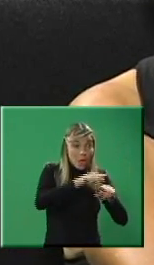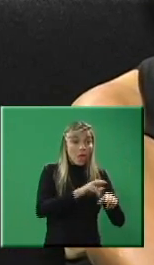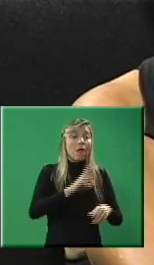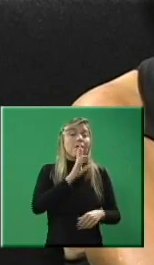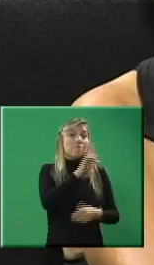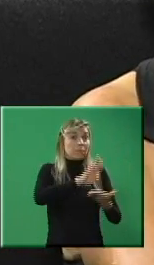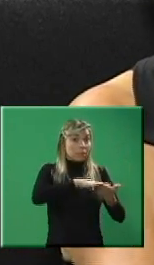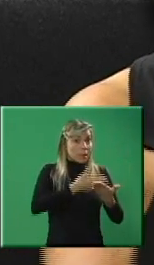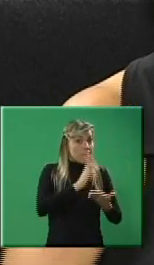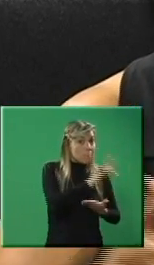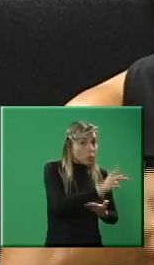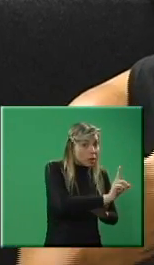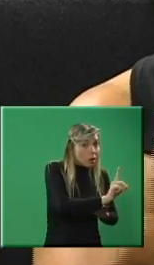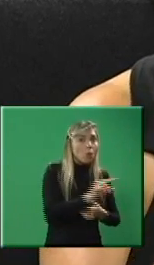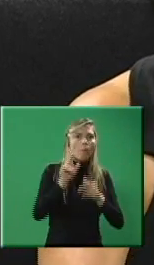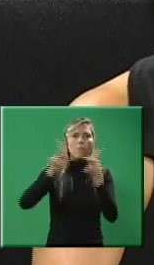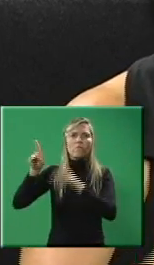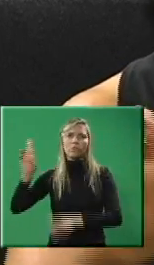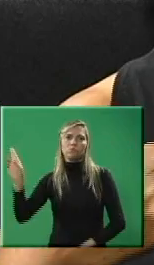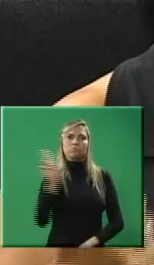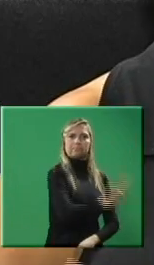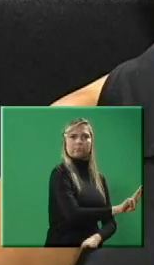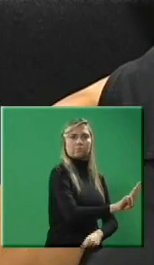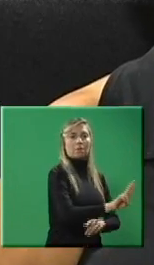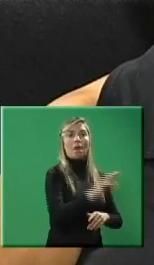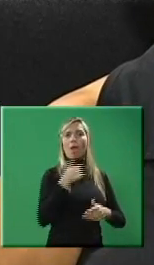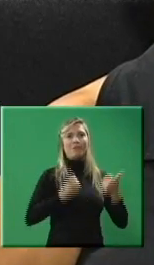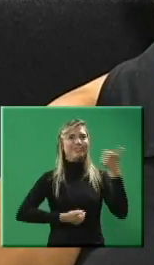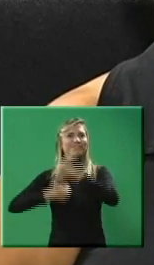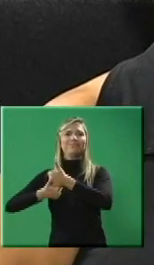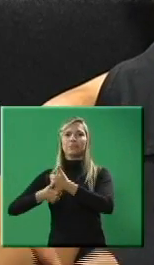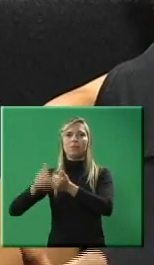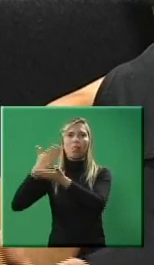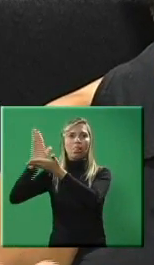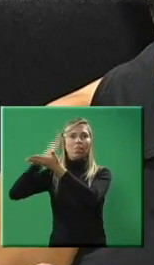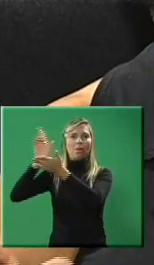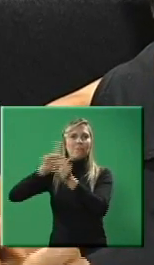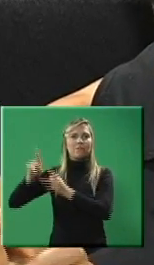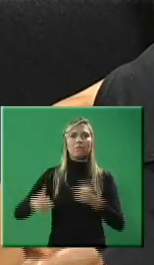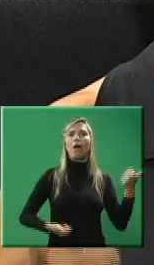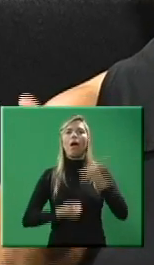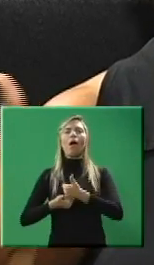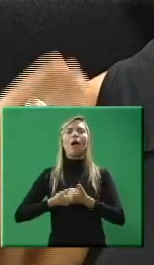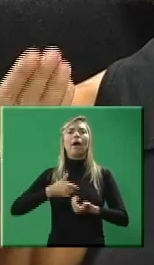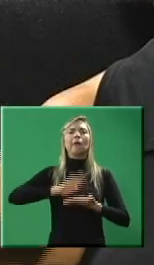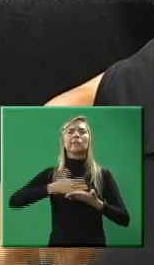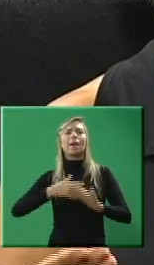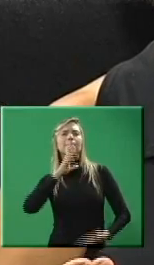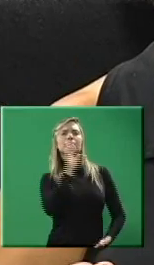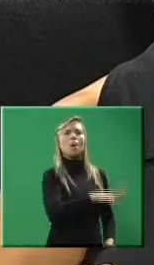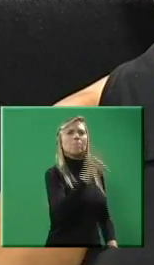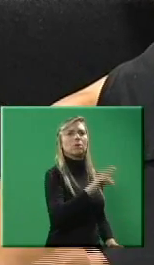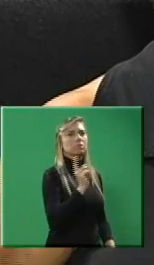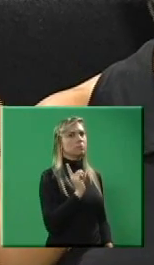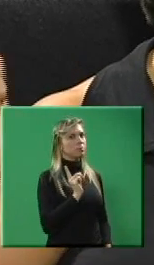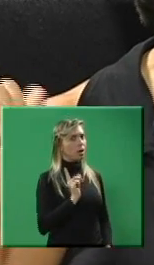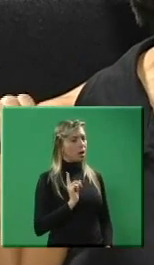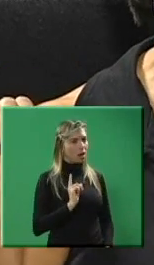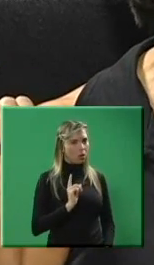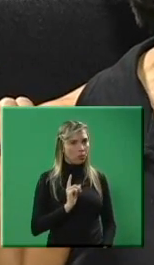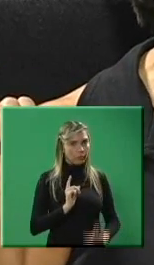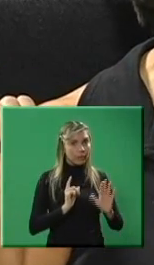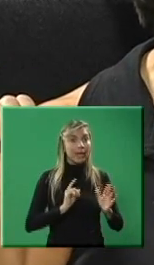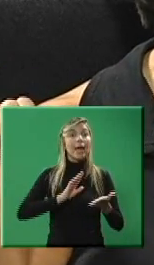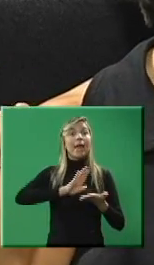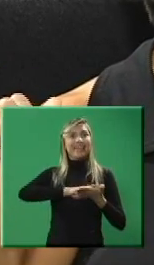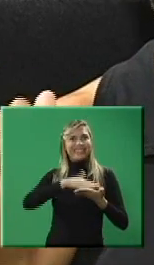o professor. Um não substitui a pessoa do outro. A ideia que se tem é que, se os surdos estão incluídos, o intérprete